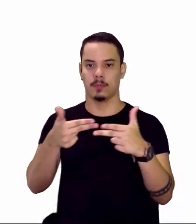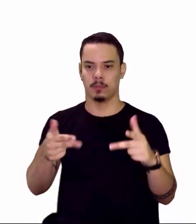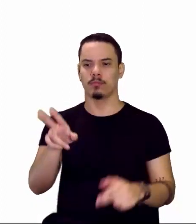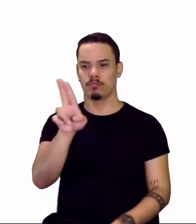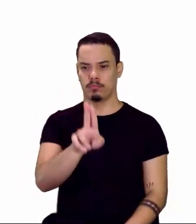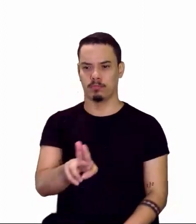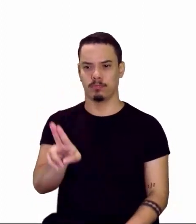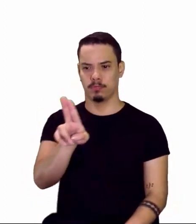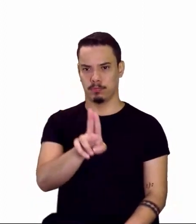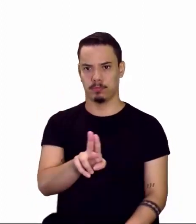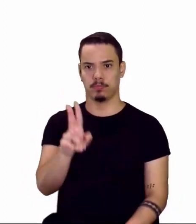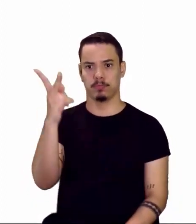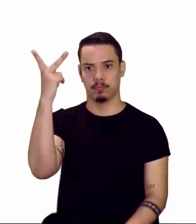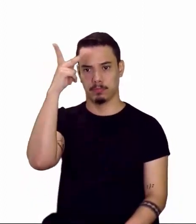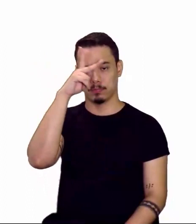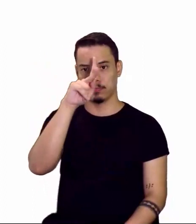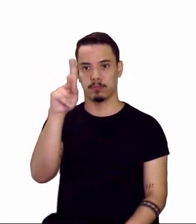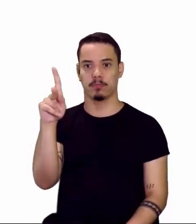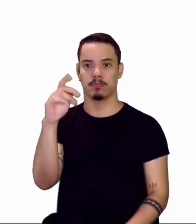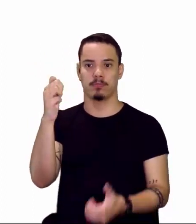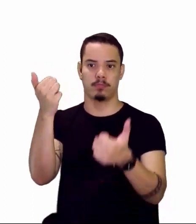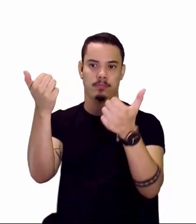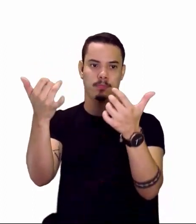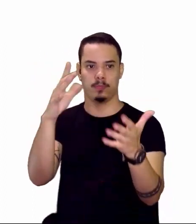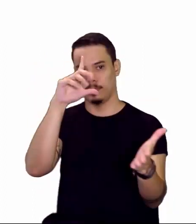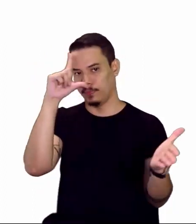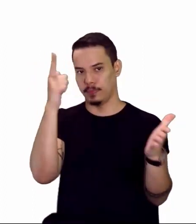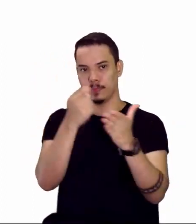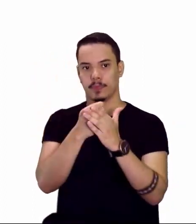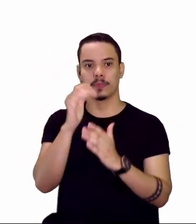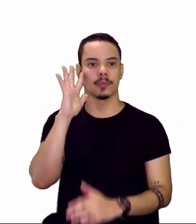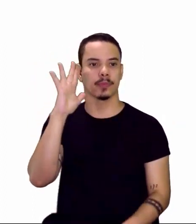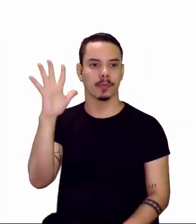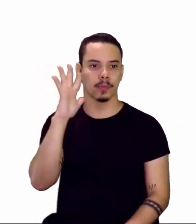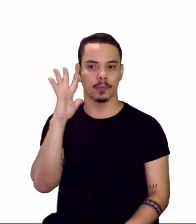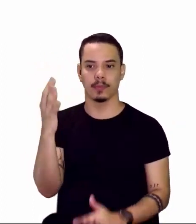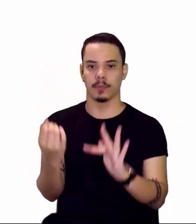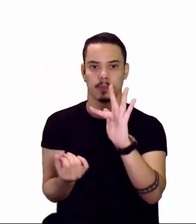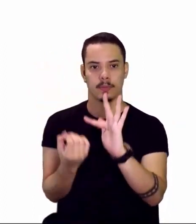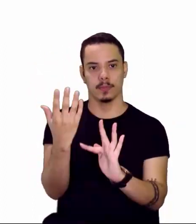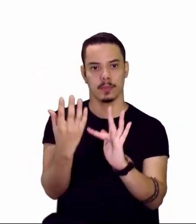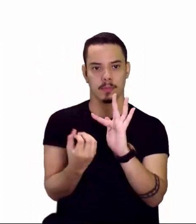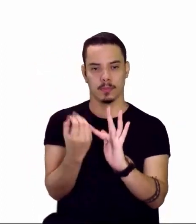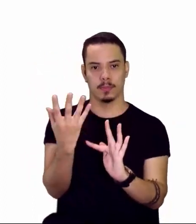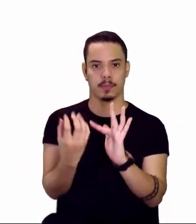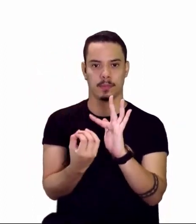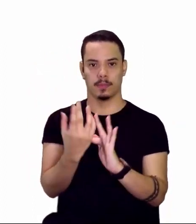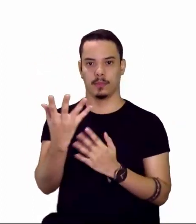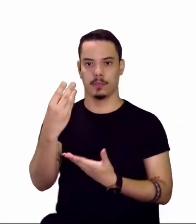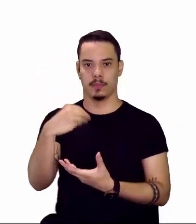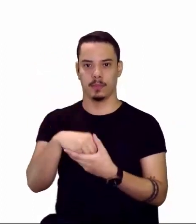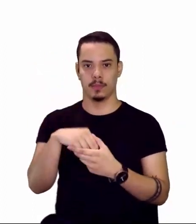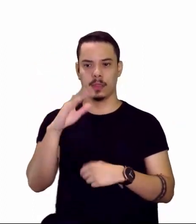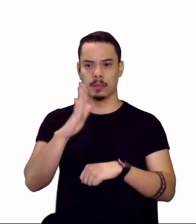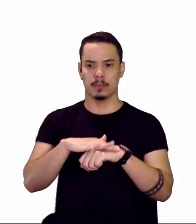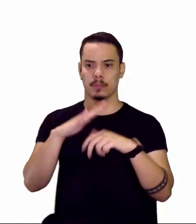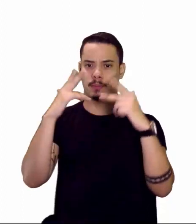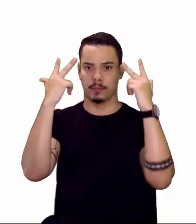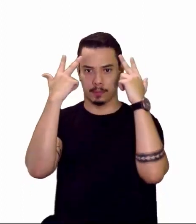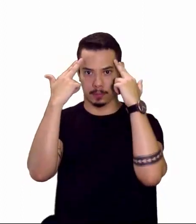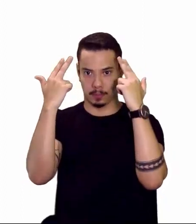útil para a determinação teórica da fórmula dos compostos mais